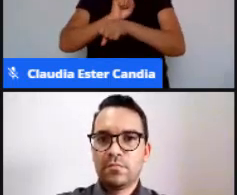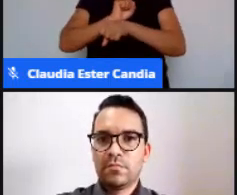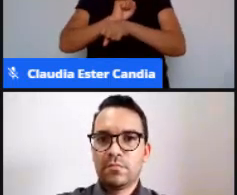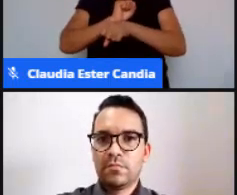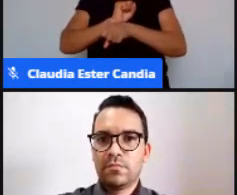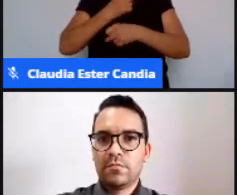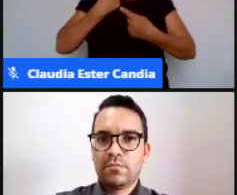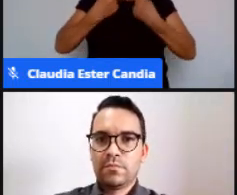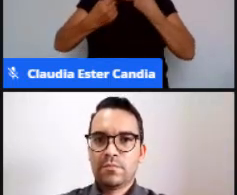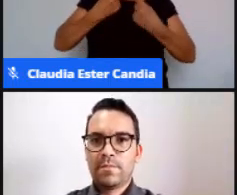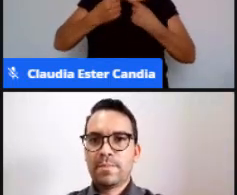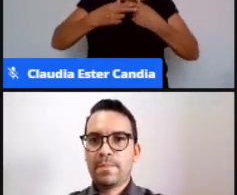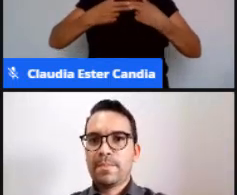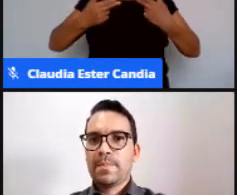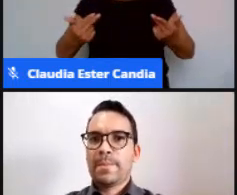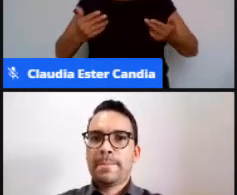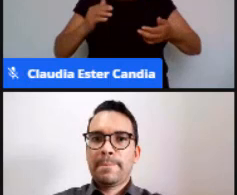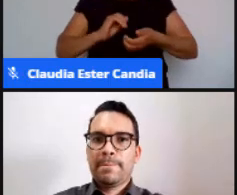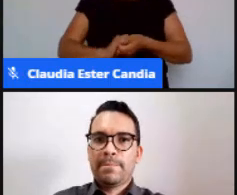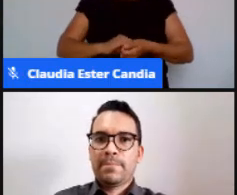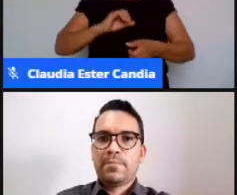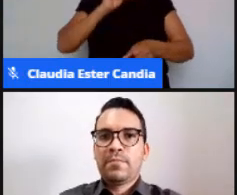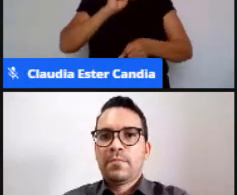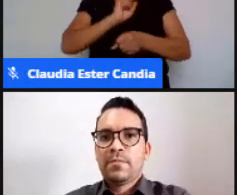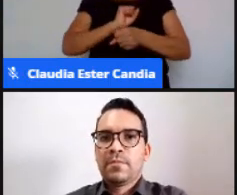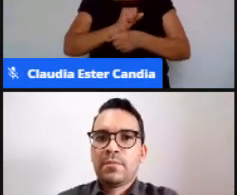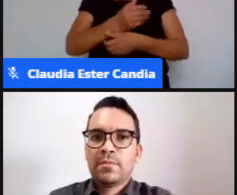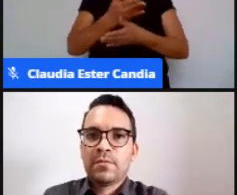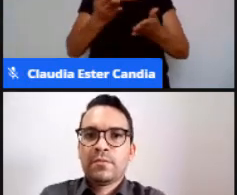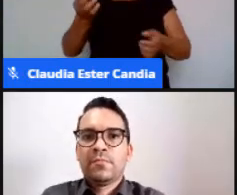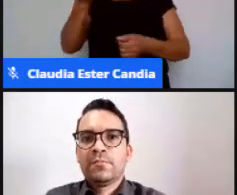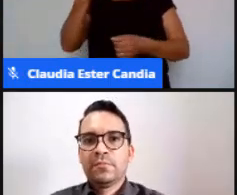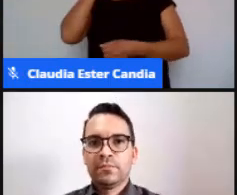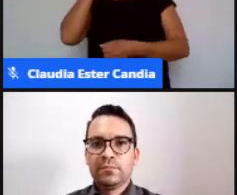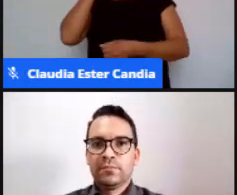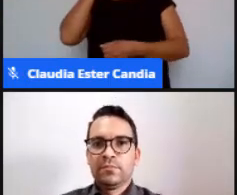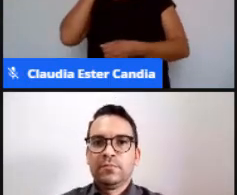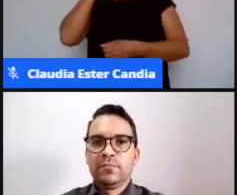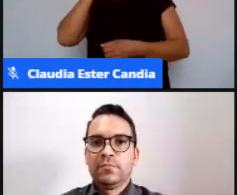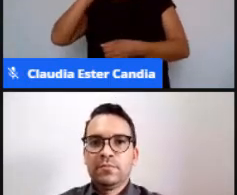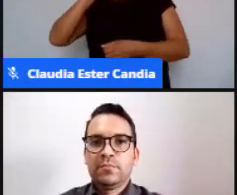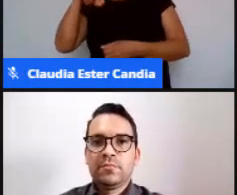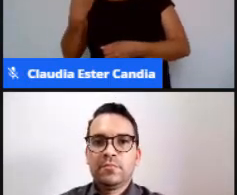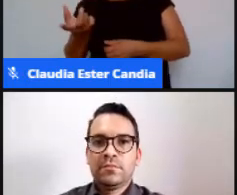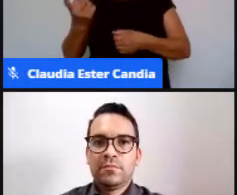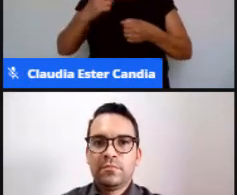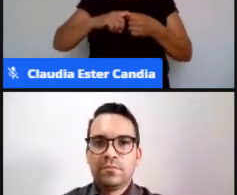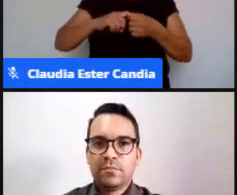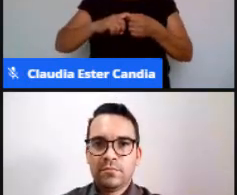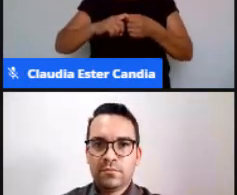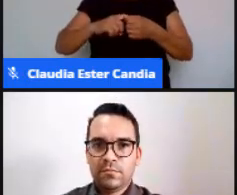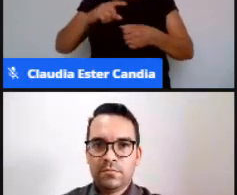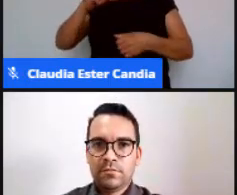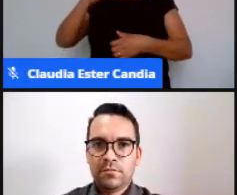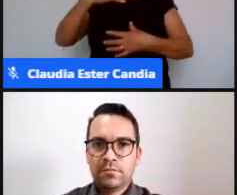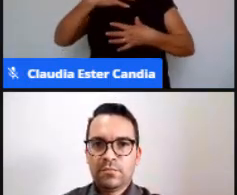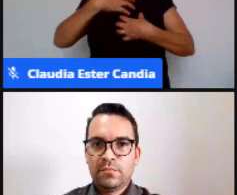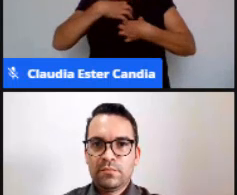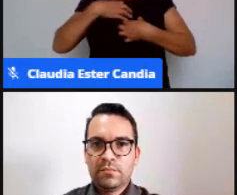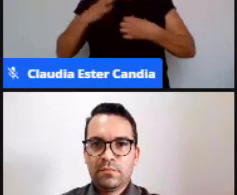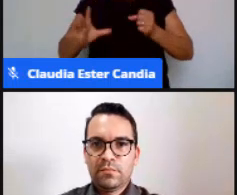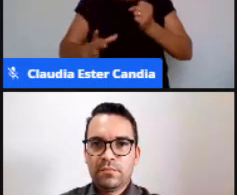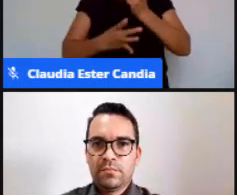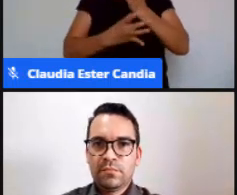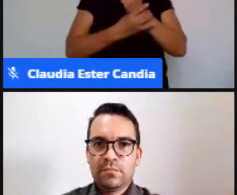da questão. Deixo aí para vocês pensarem. Então, a gente só vai retornar mesmo quando tiver segurança. E qual é essa data? Não tem